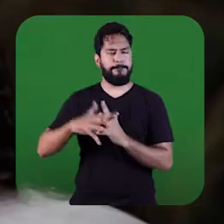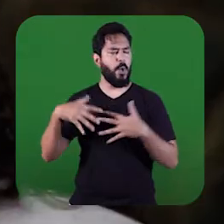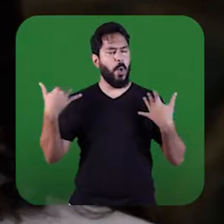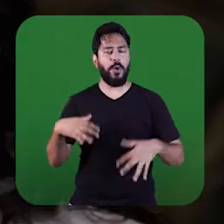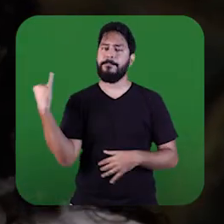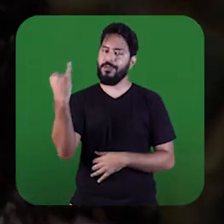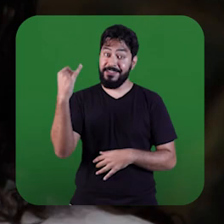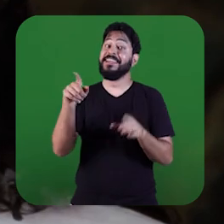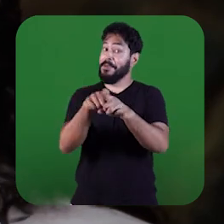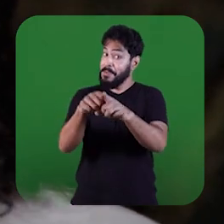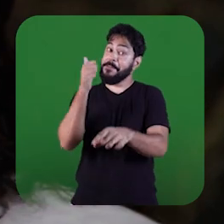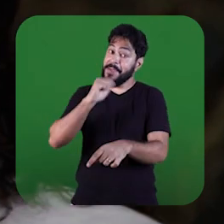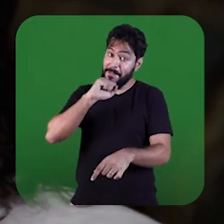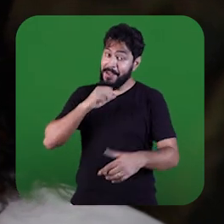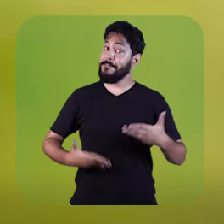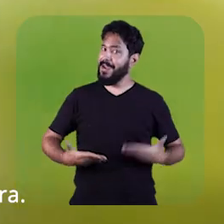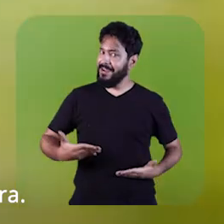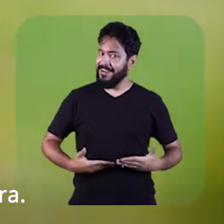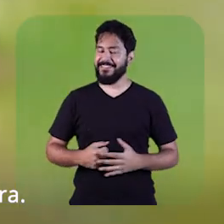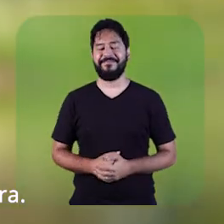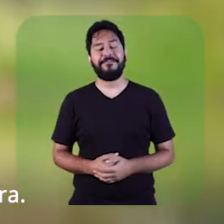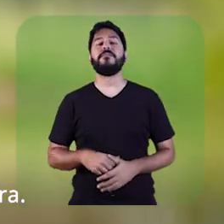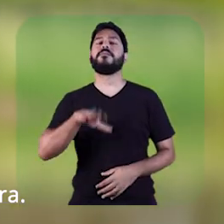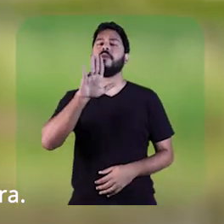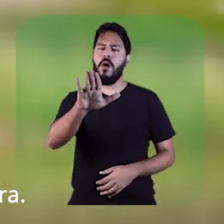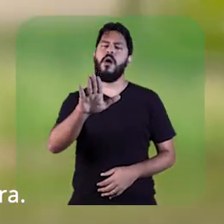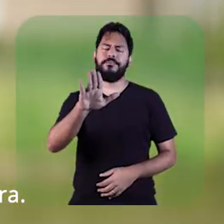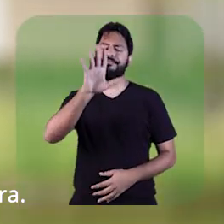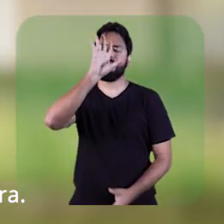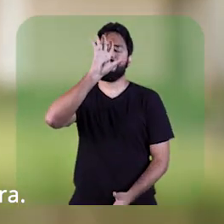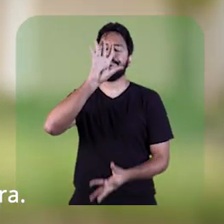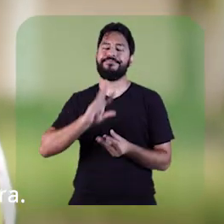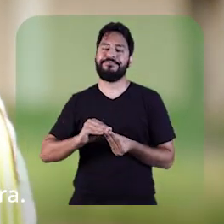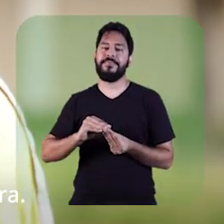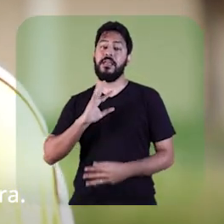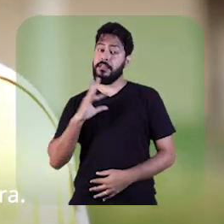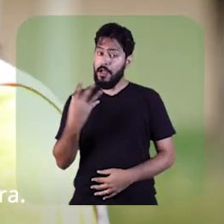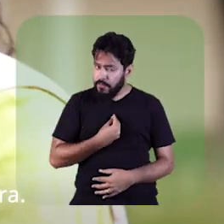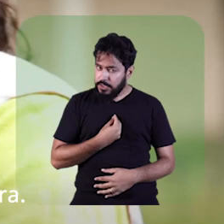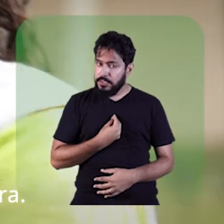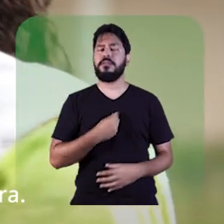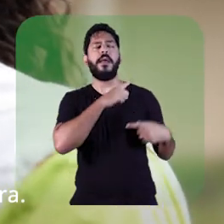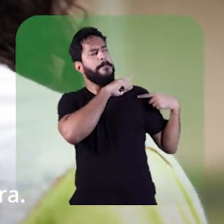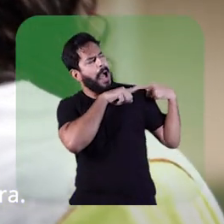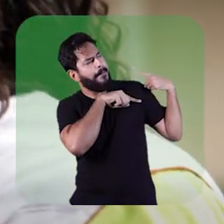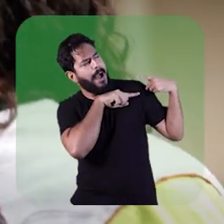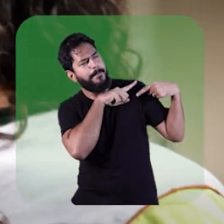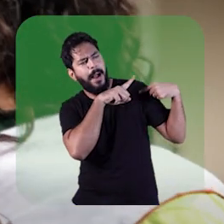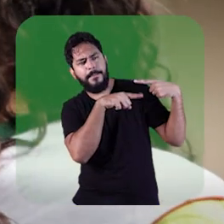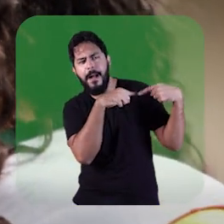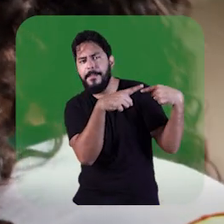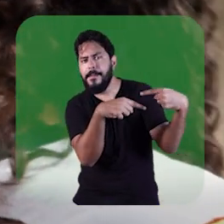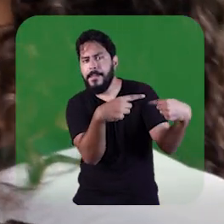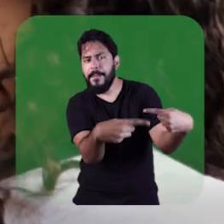assim. E uma filha de empregada doméstica. A gente sabe que a gente travesti, a gente é um ancestral da outra.